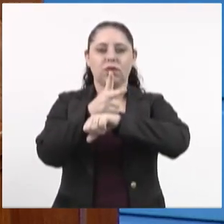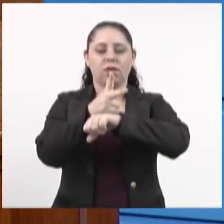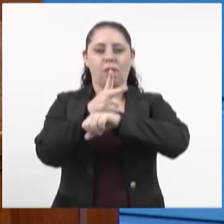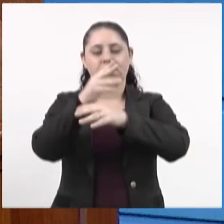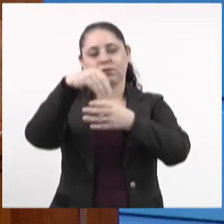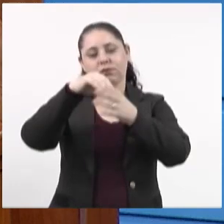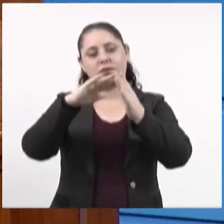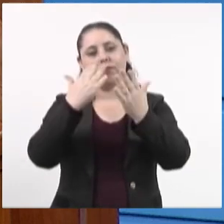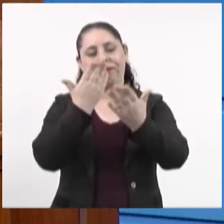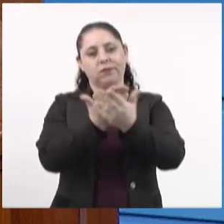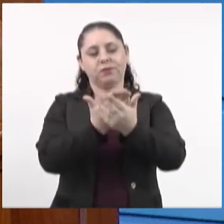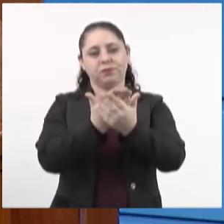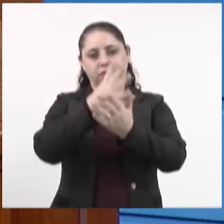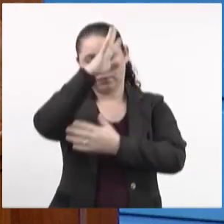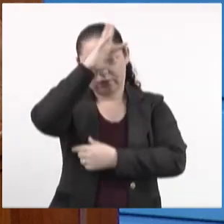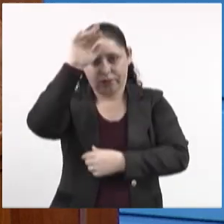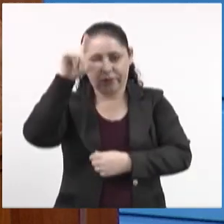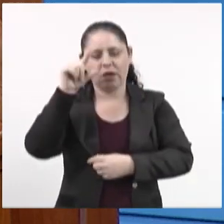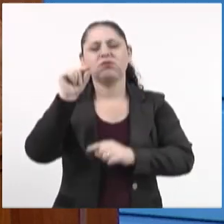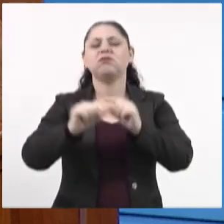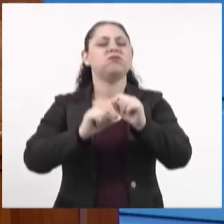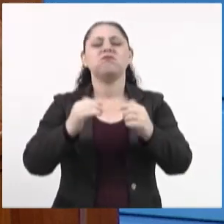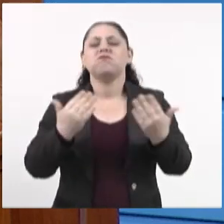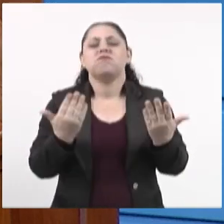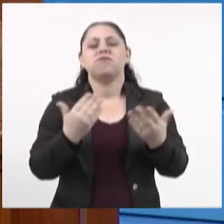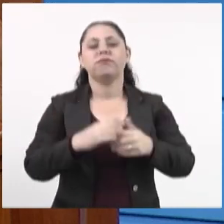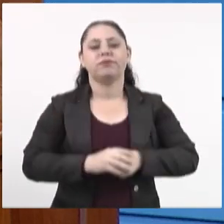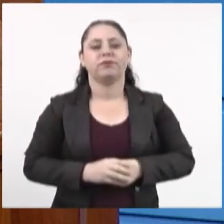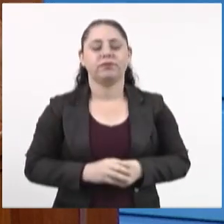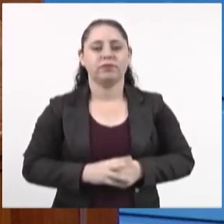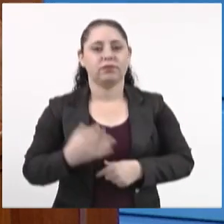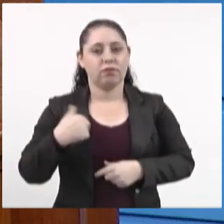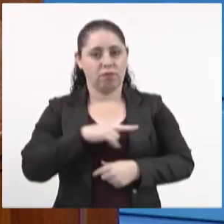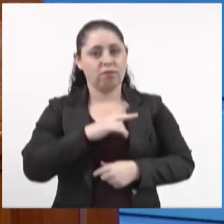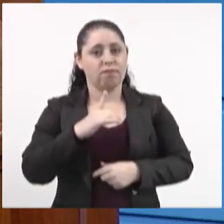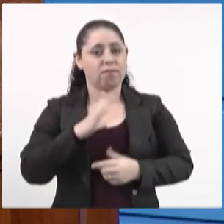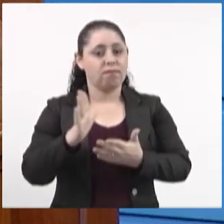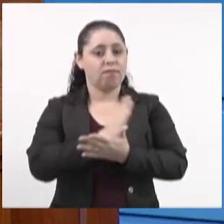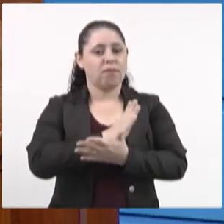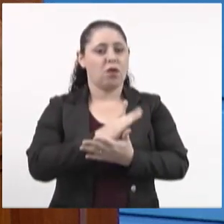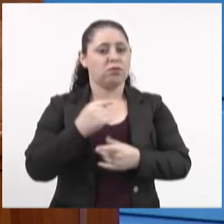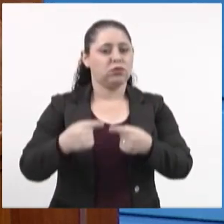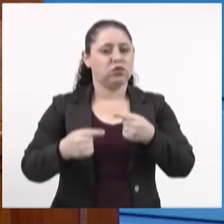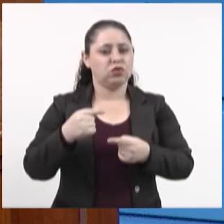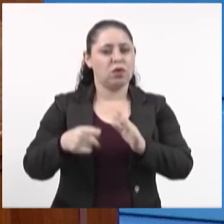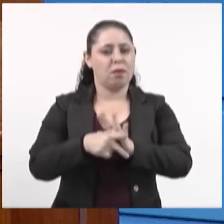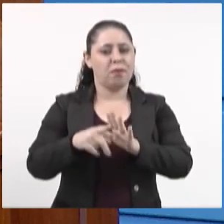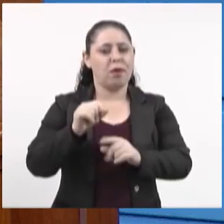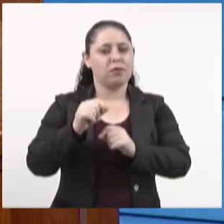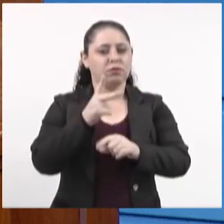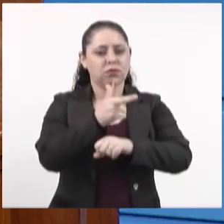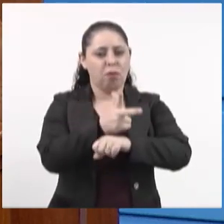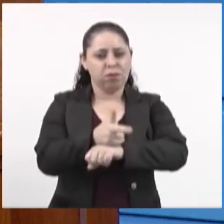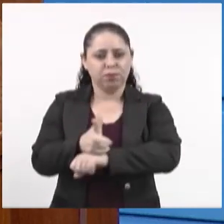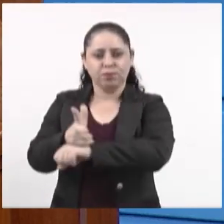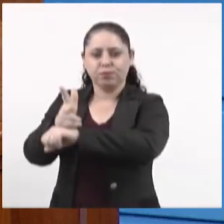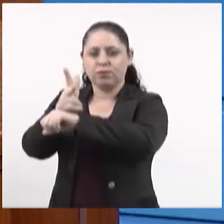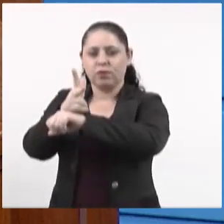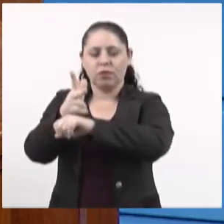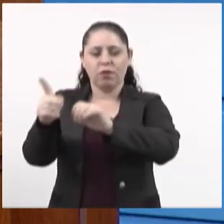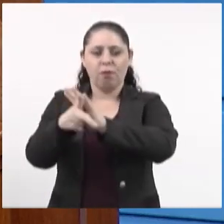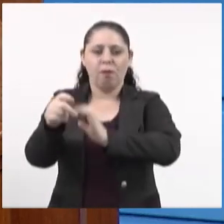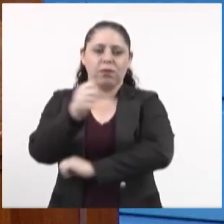dos ambientes escolares do Estado de Mato Grosso do Sul. O que seria isso? Nós tivemos algumas polêmicas aqui dentro em relação à gravação de